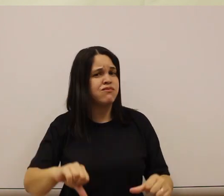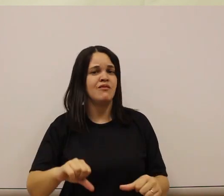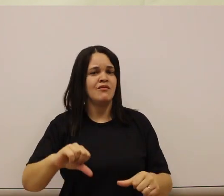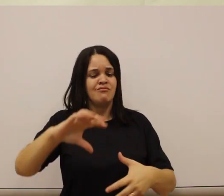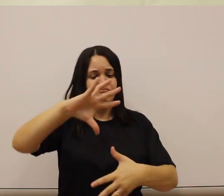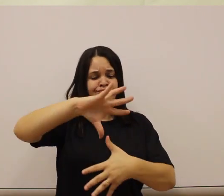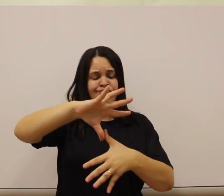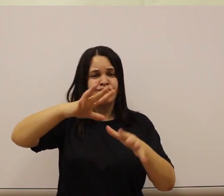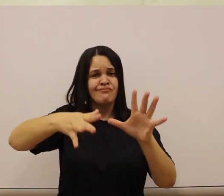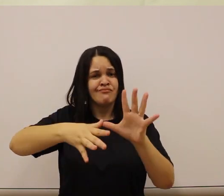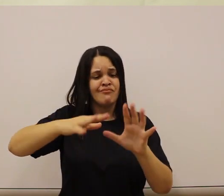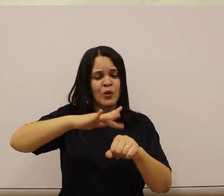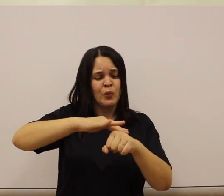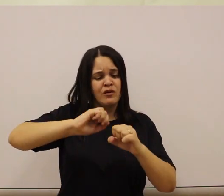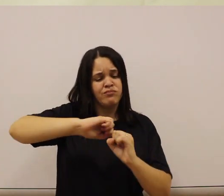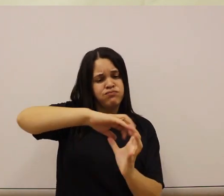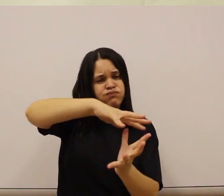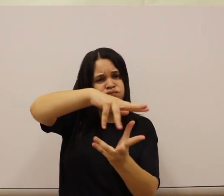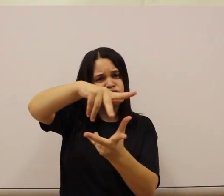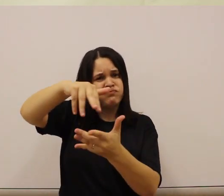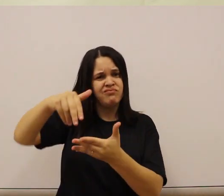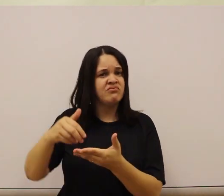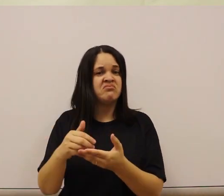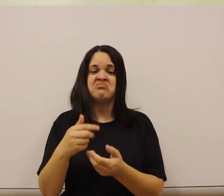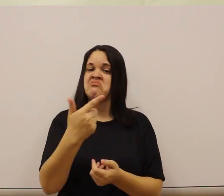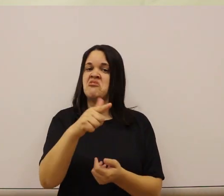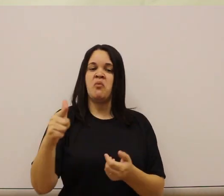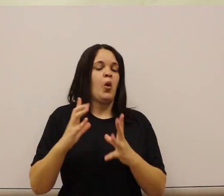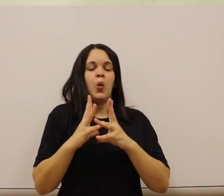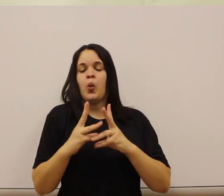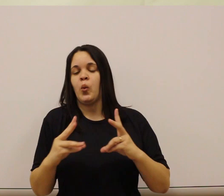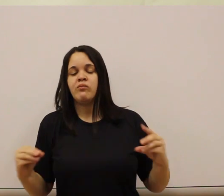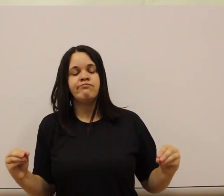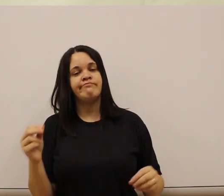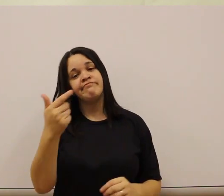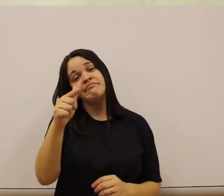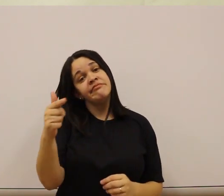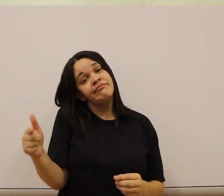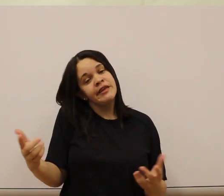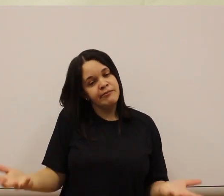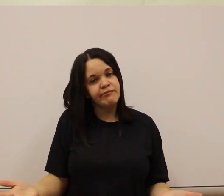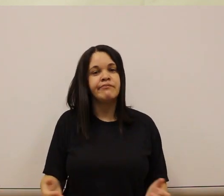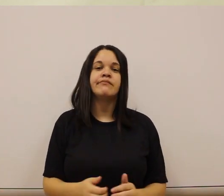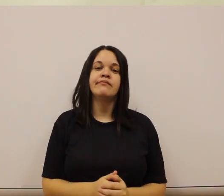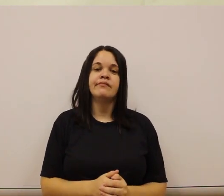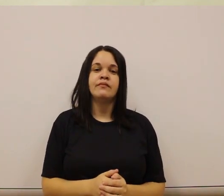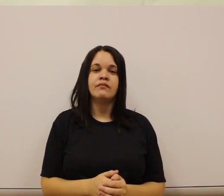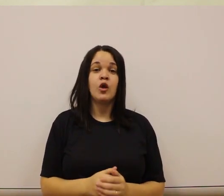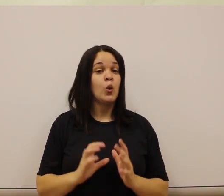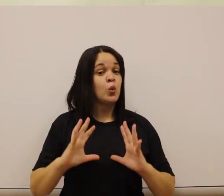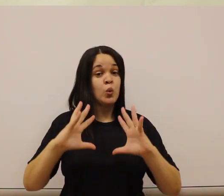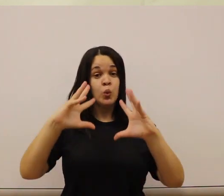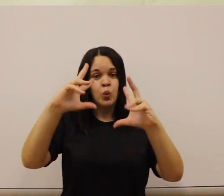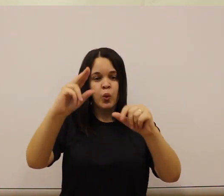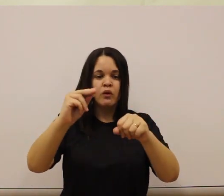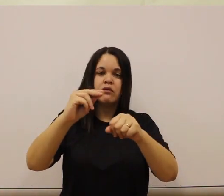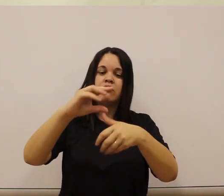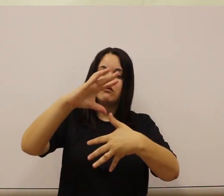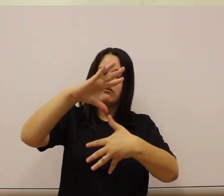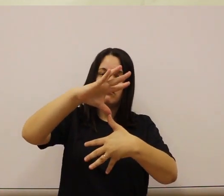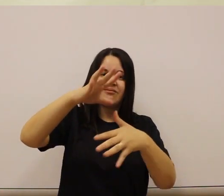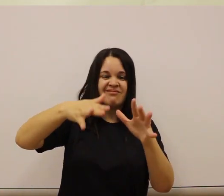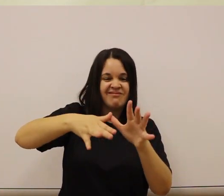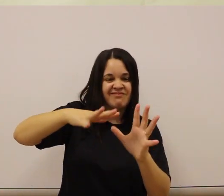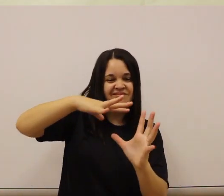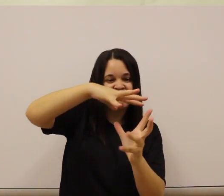que perdura até hoje e não tem cura. Então, para todas as pandemias e epidemias, o